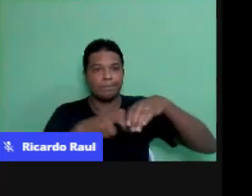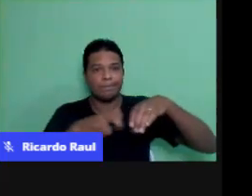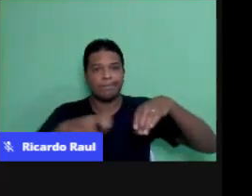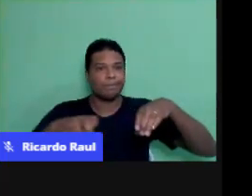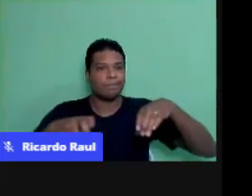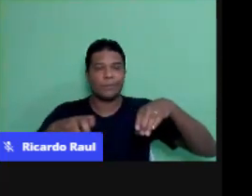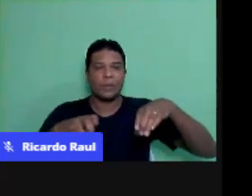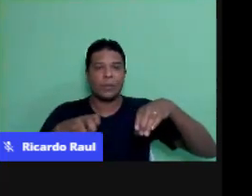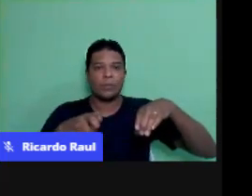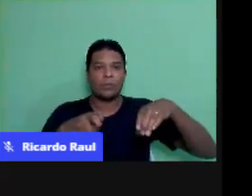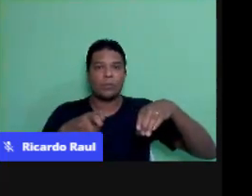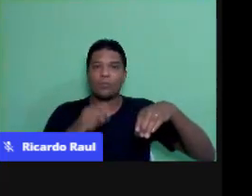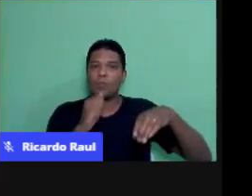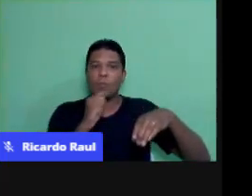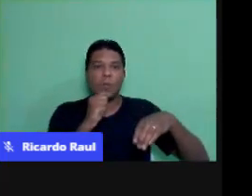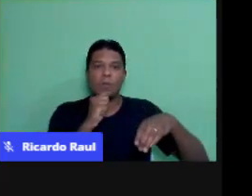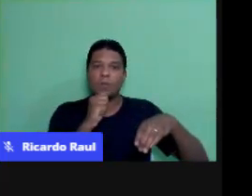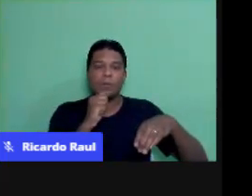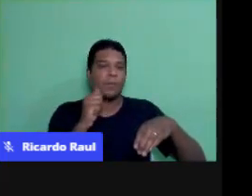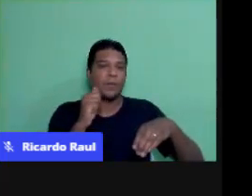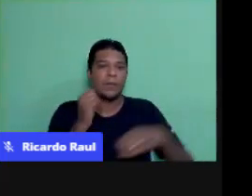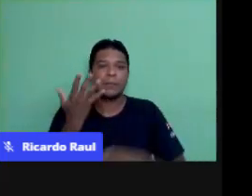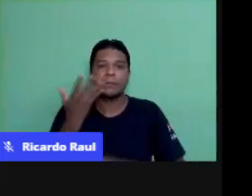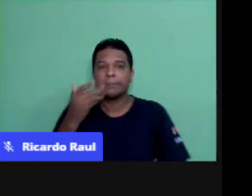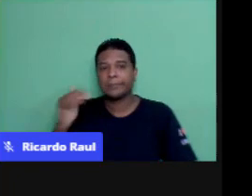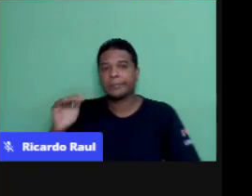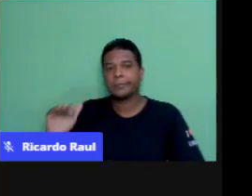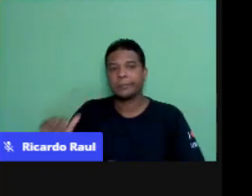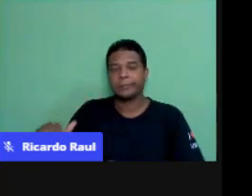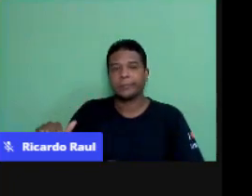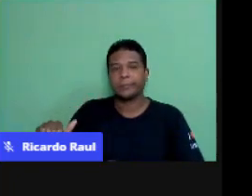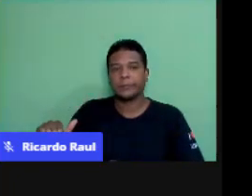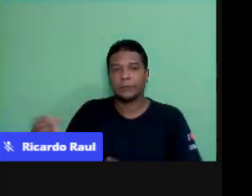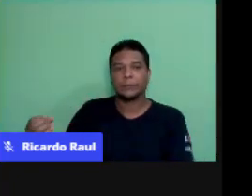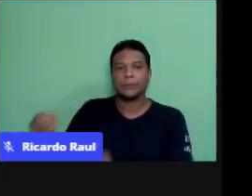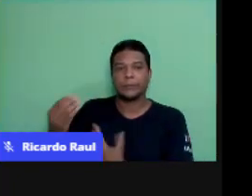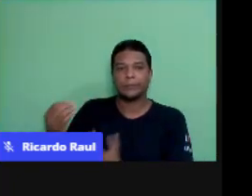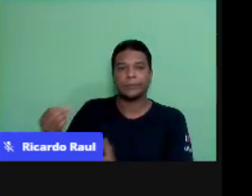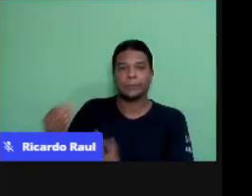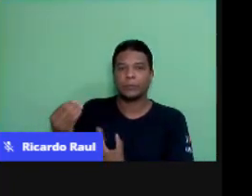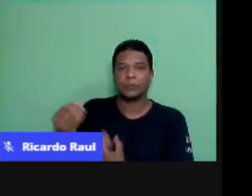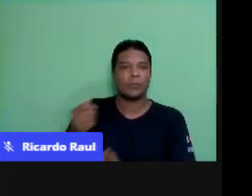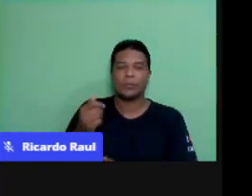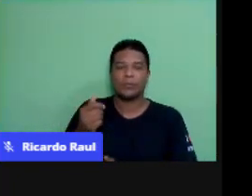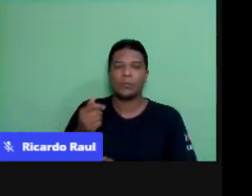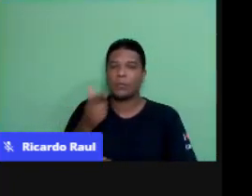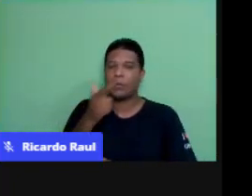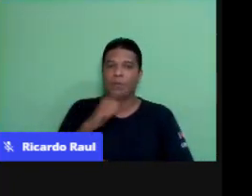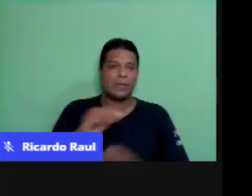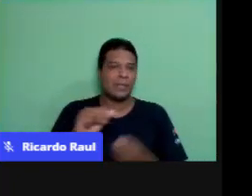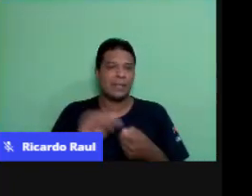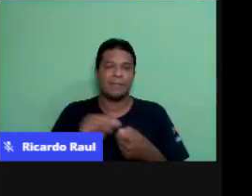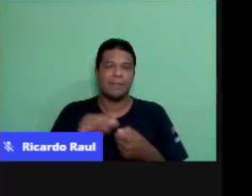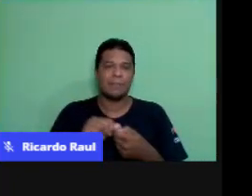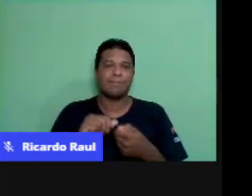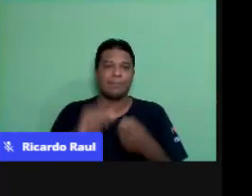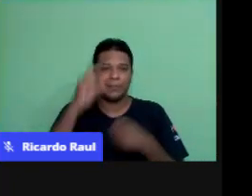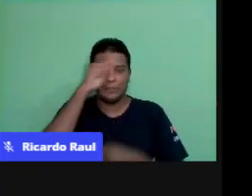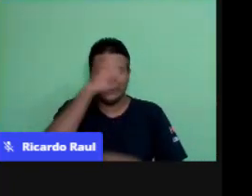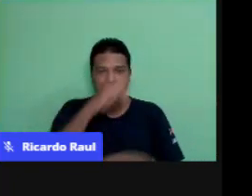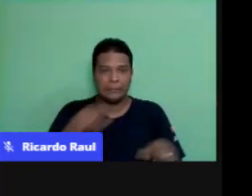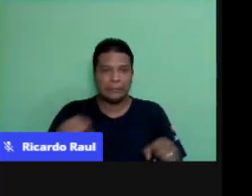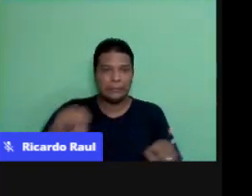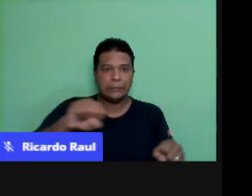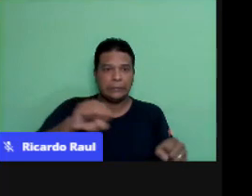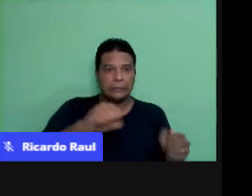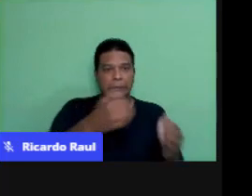essa habilidade aprendida quando ela era criança, quando ela era muito pequena. E aí as dificuldades, derruba a baliza,